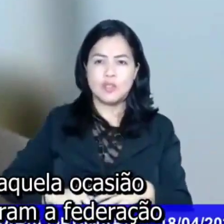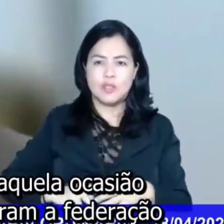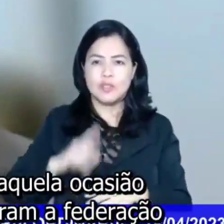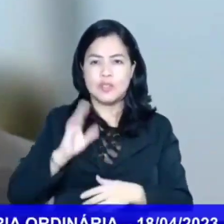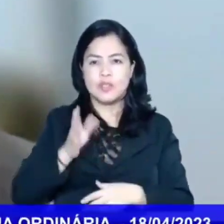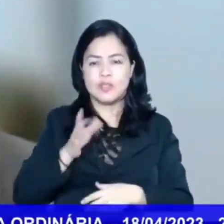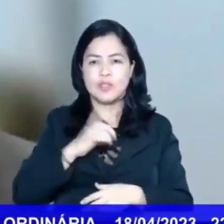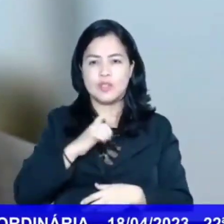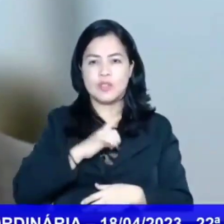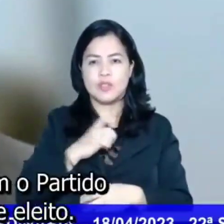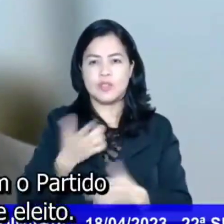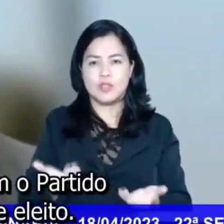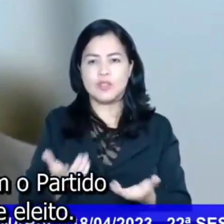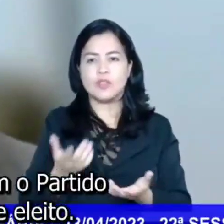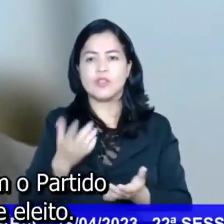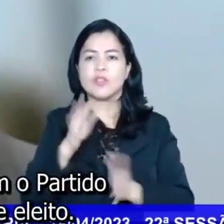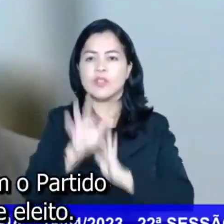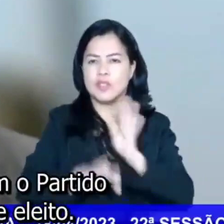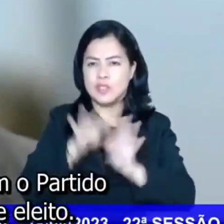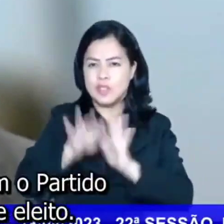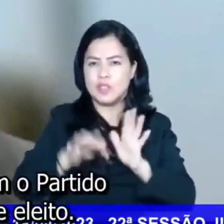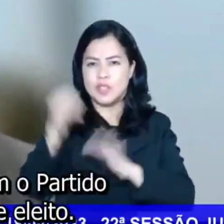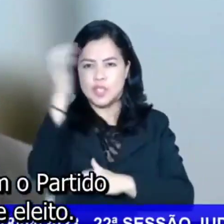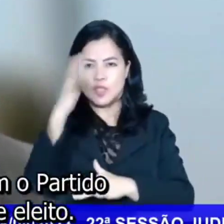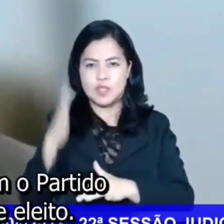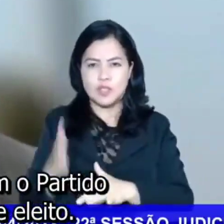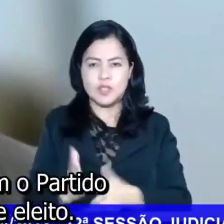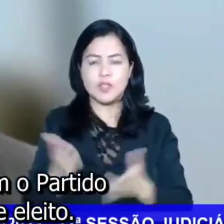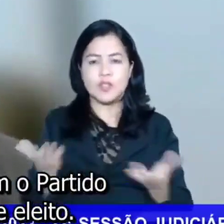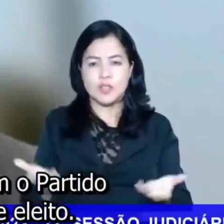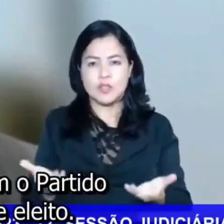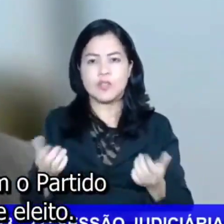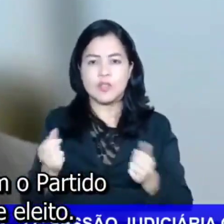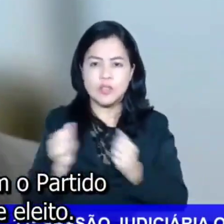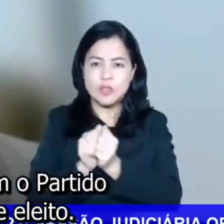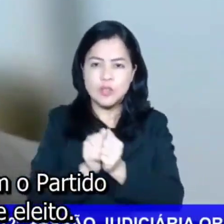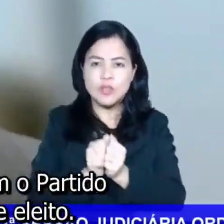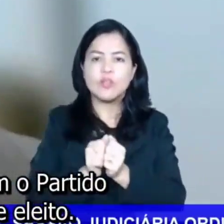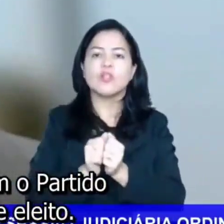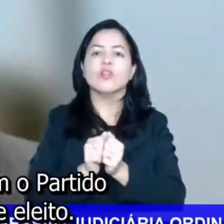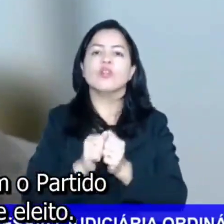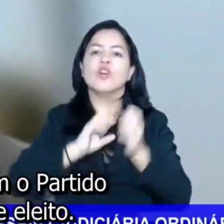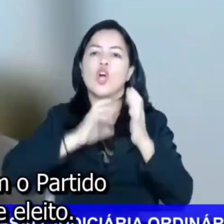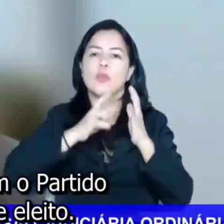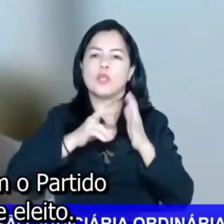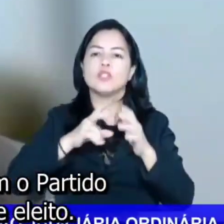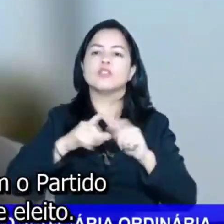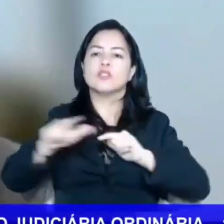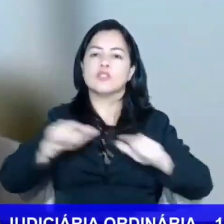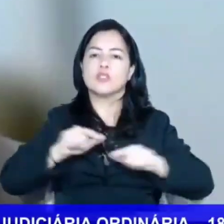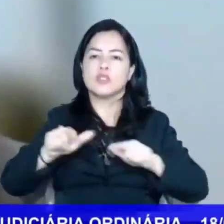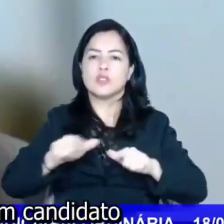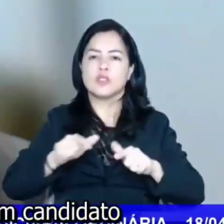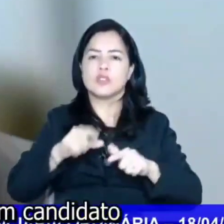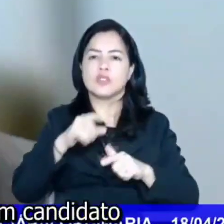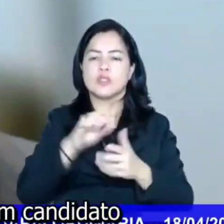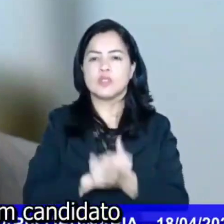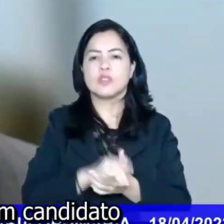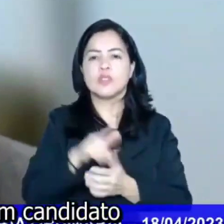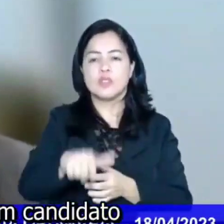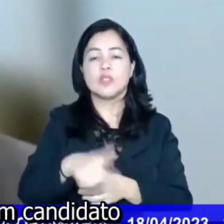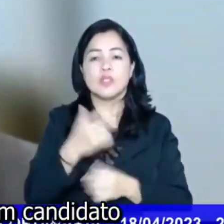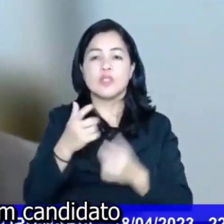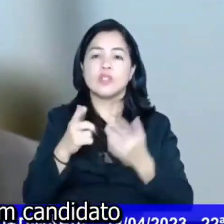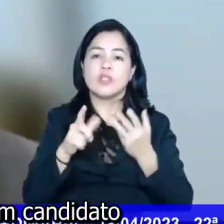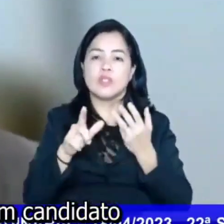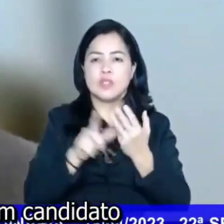integra uma federação Brasil da Esperança, em conjunto com o Partido dos Trabalhadores, que teve como presidente eleito o senhor Luiz Inácio Lula